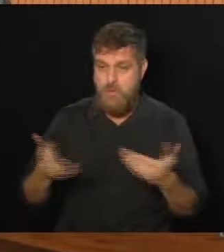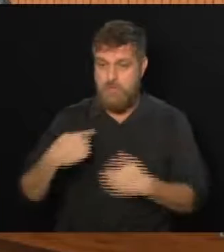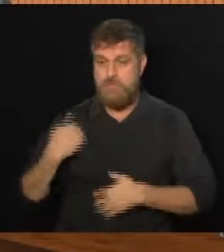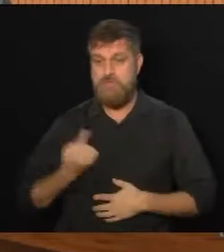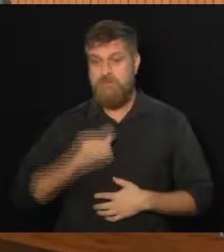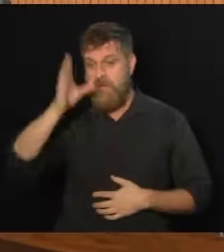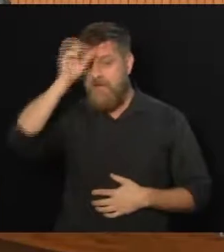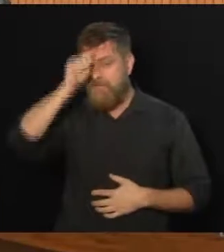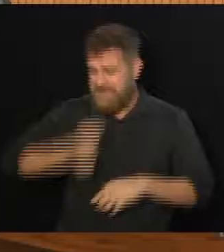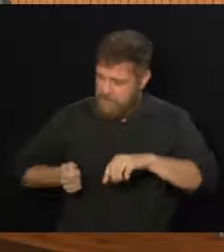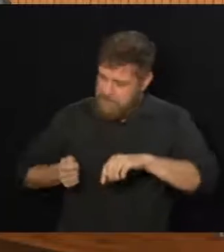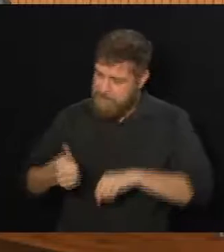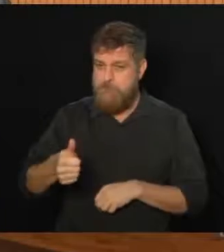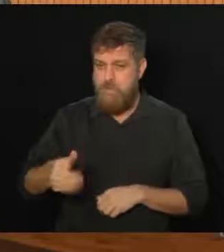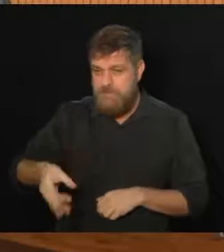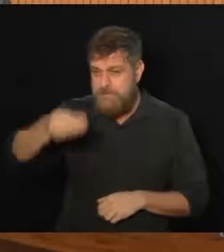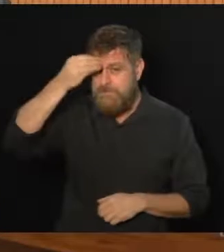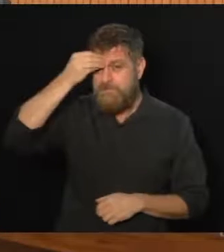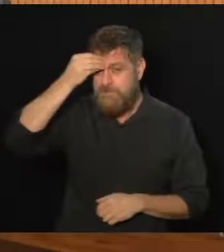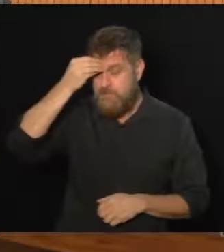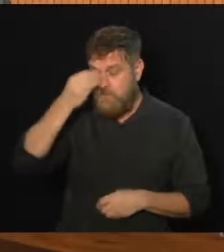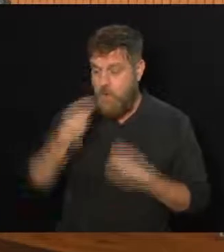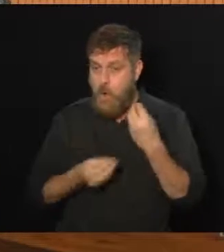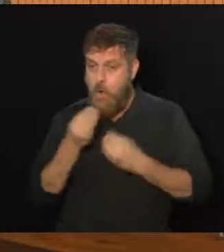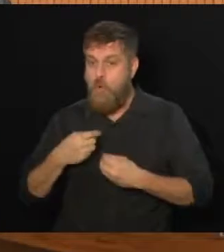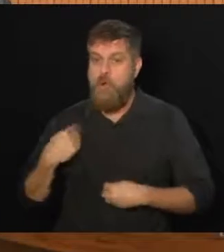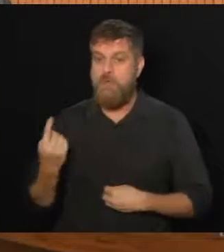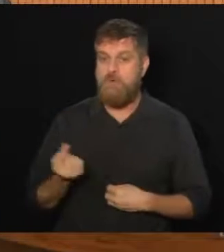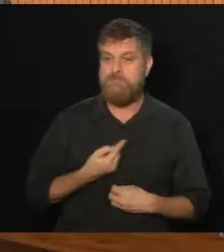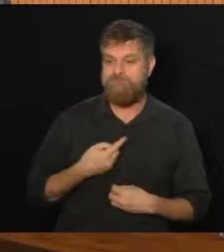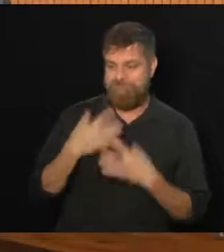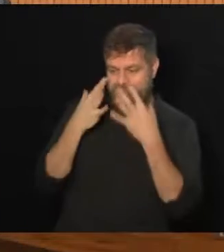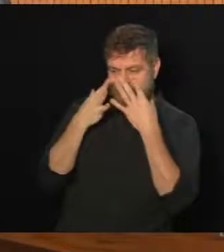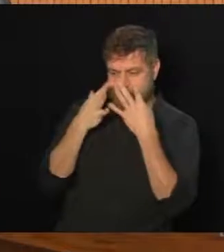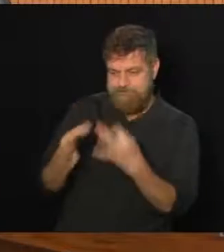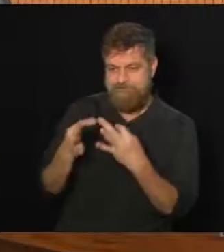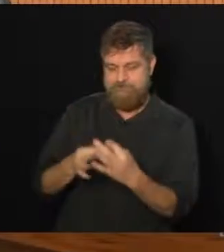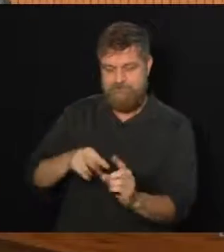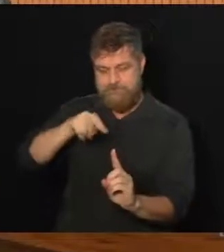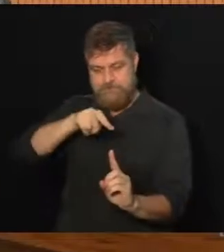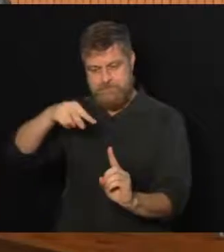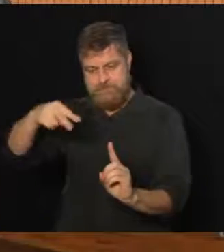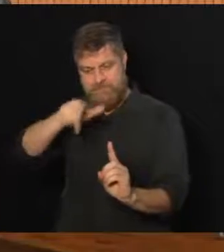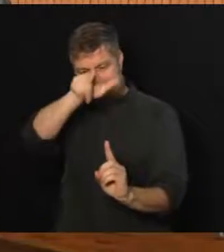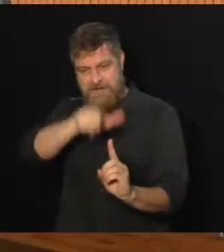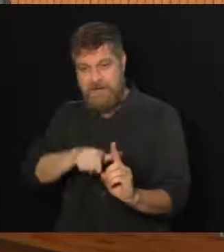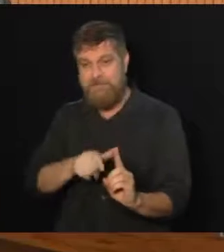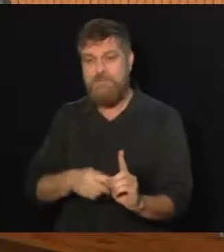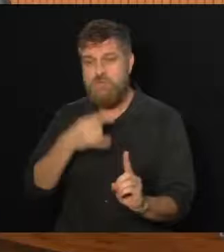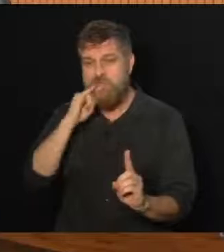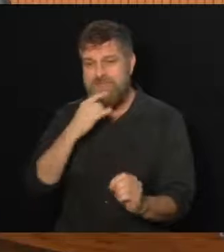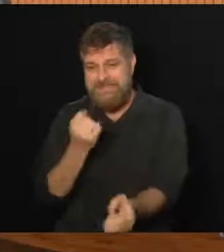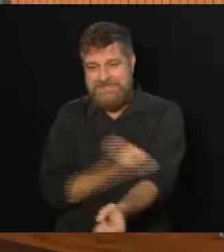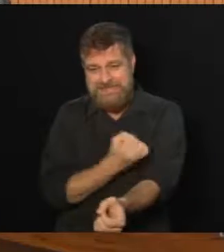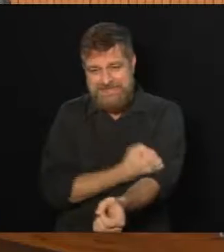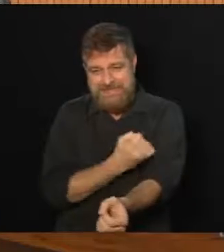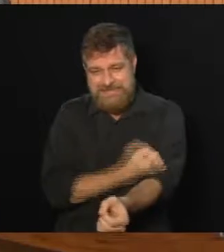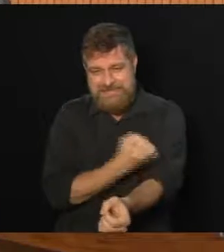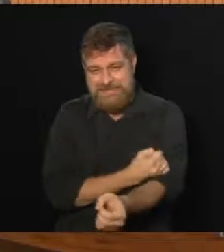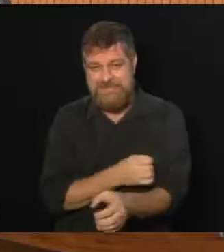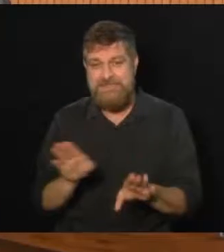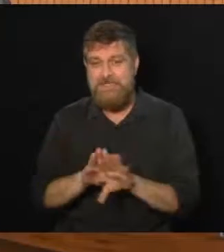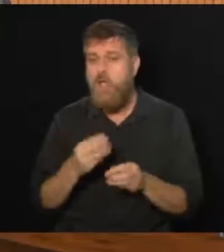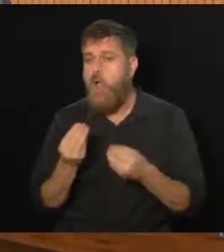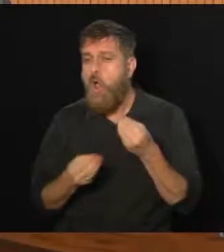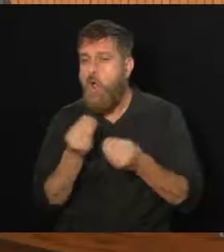aprender mais um pouquinho, desenvolver melhor o nosso olhar sobre esse fenômeno e aprender como lidar